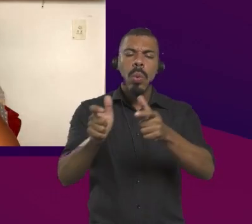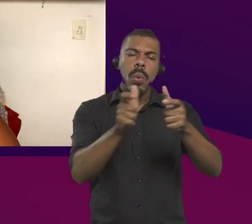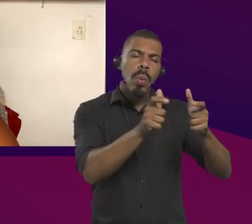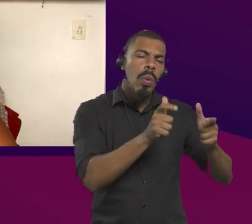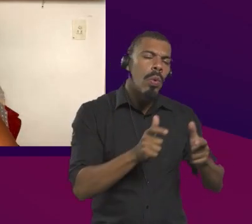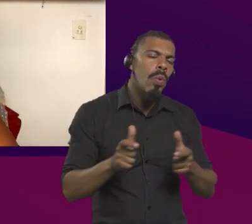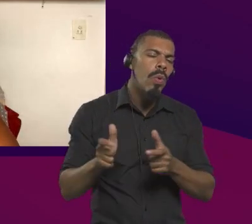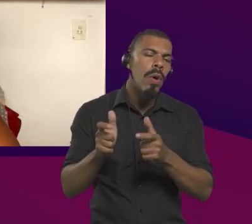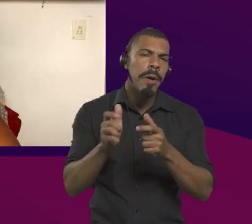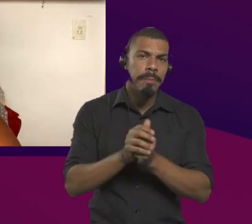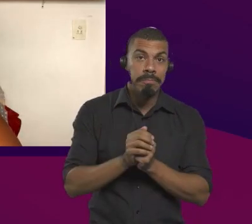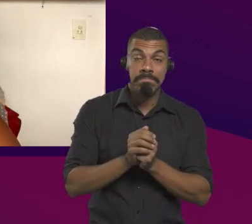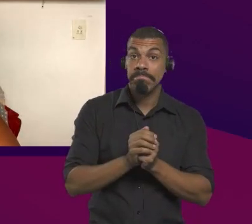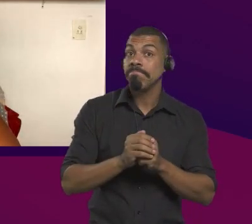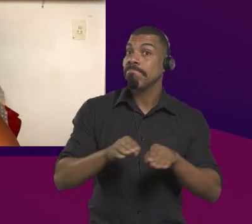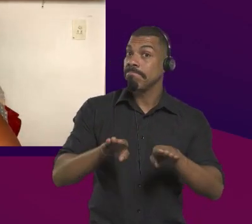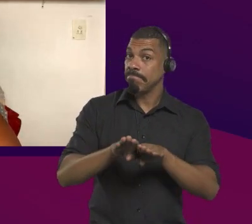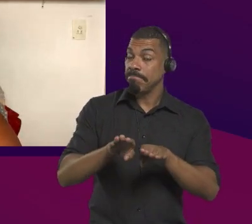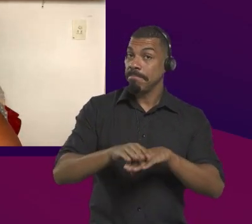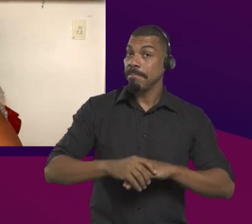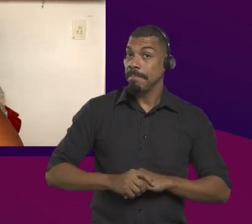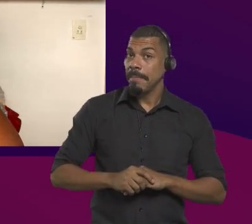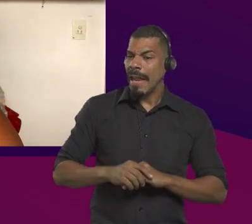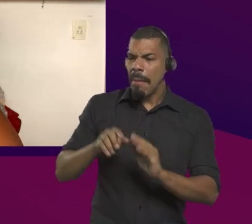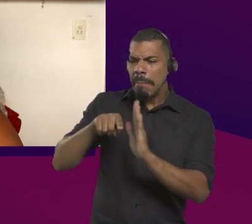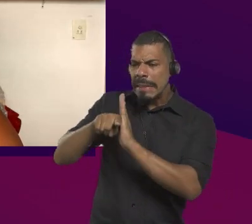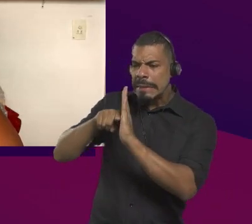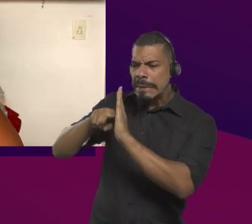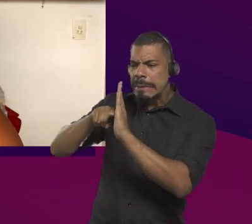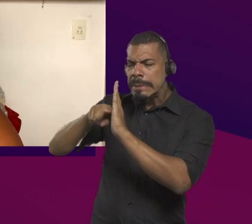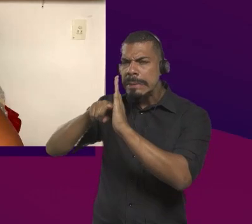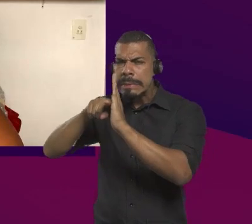pesquisa, né, eu tô escrevendo meu segundo livro, pesquisando muito sobre isso, a